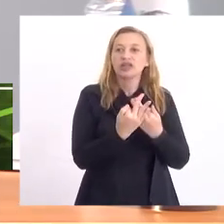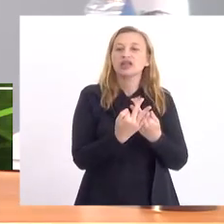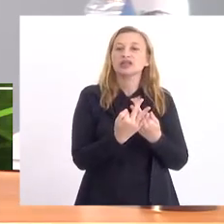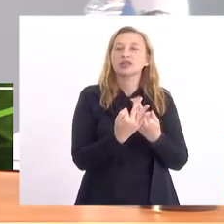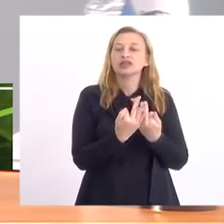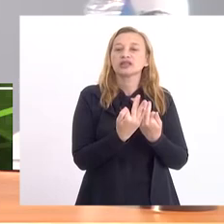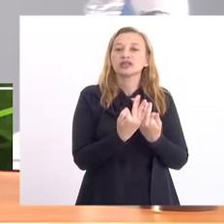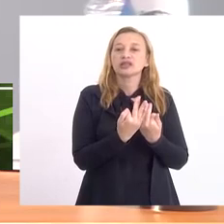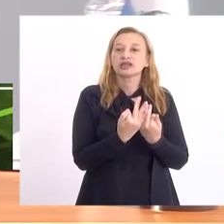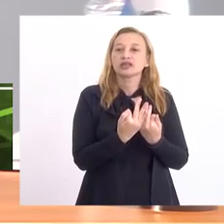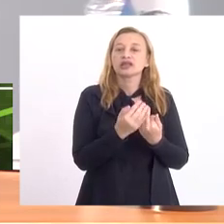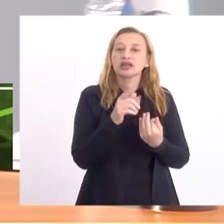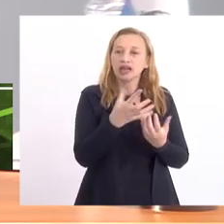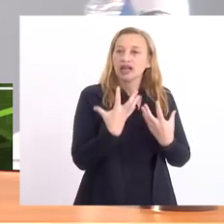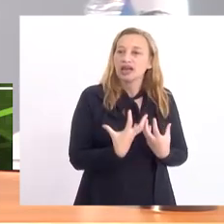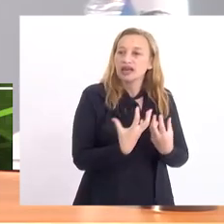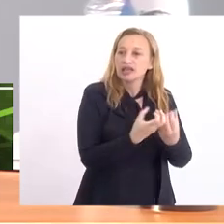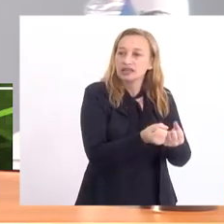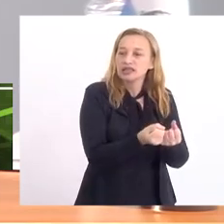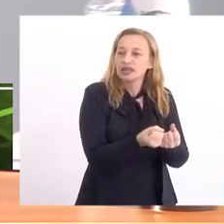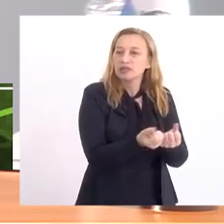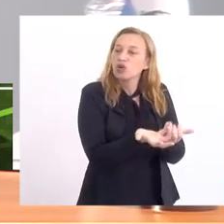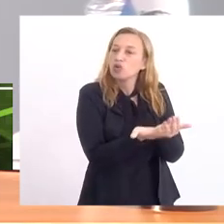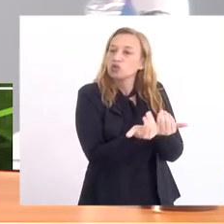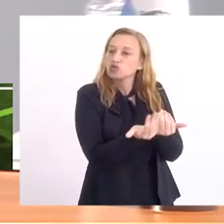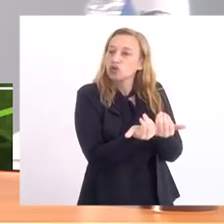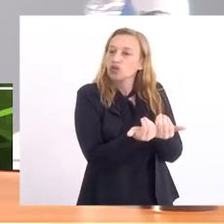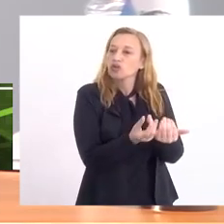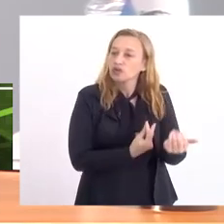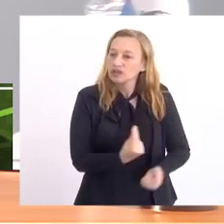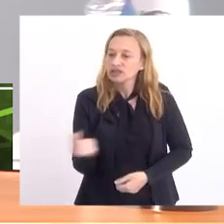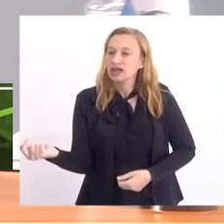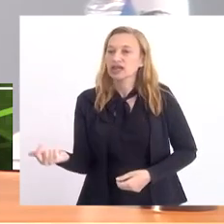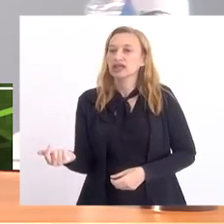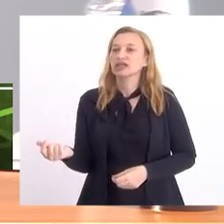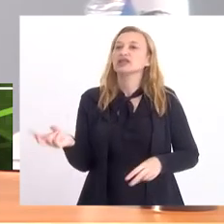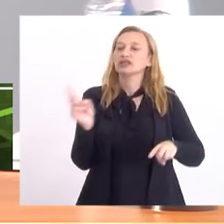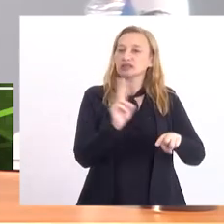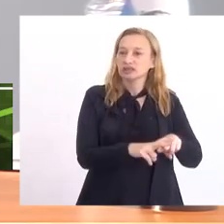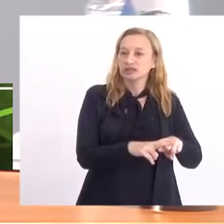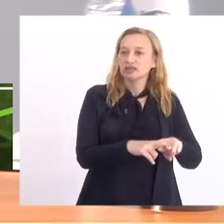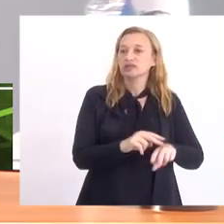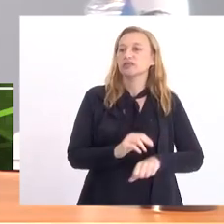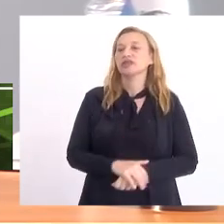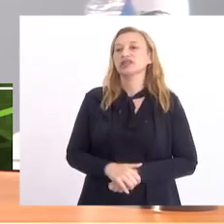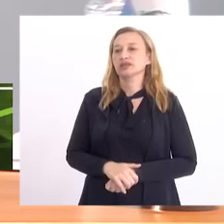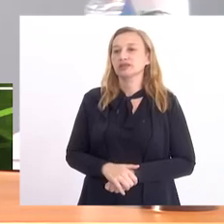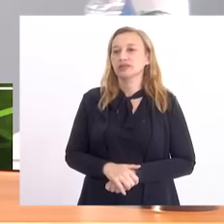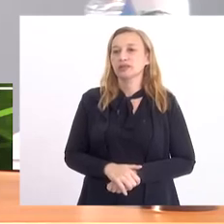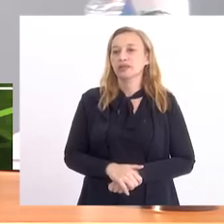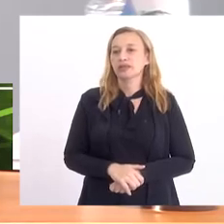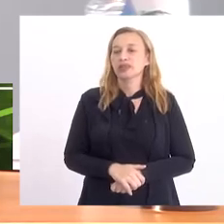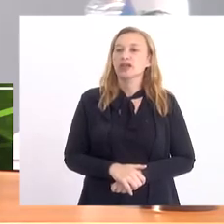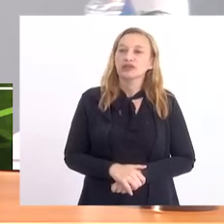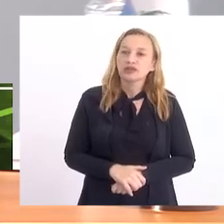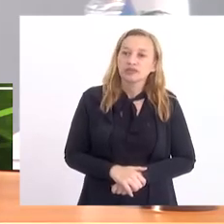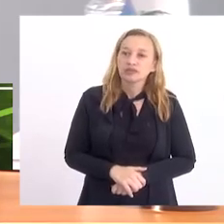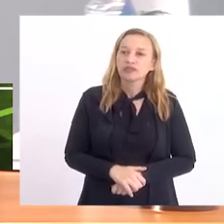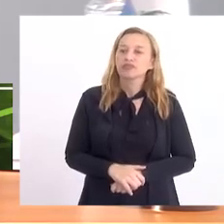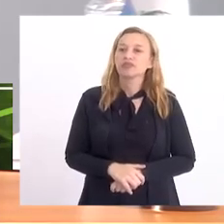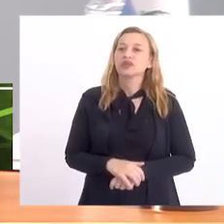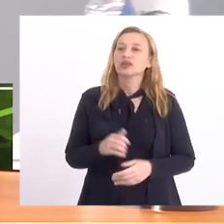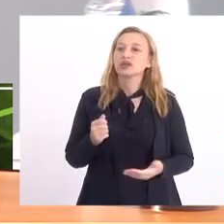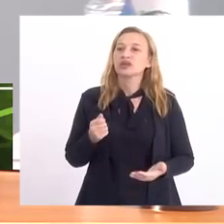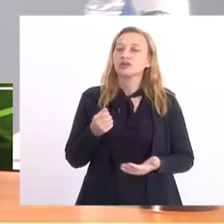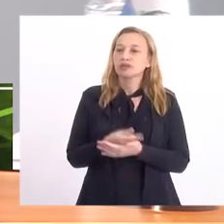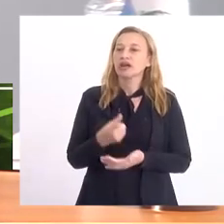essa família para que ela acolha o jovem quando ele sair do sistema sócio-educativo. E também teremos esse pagamento